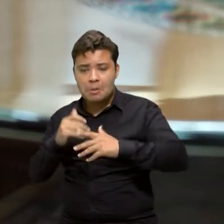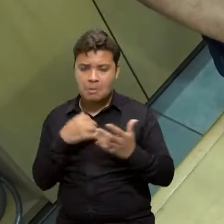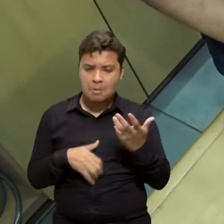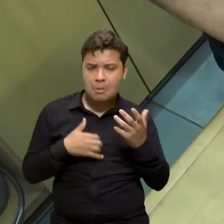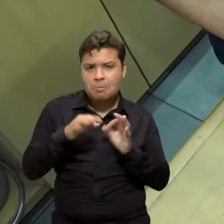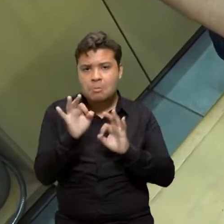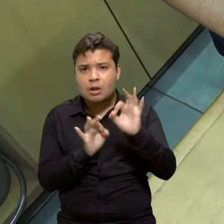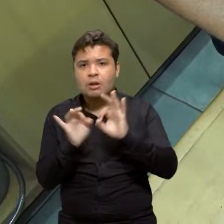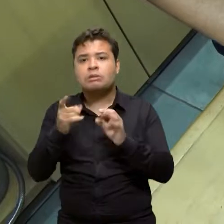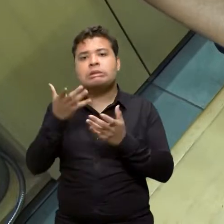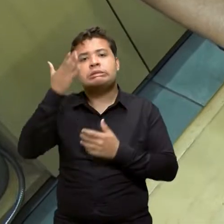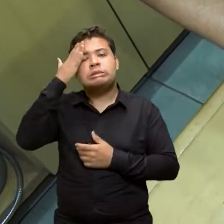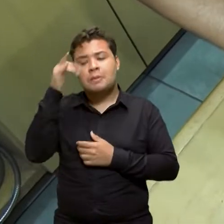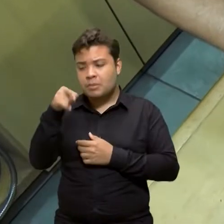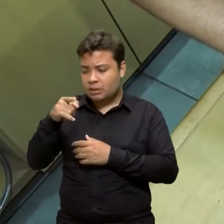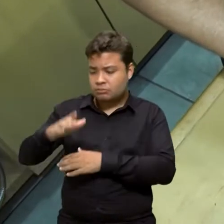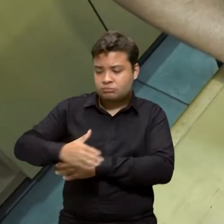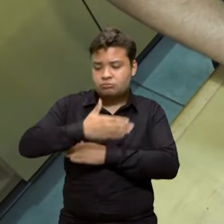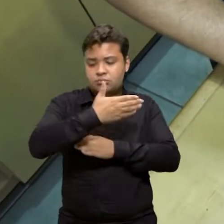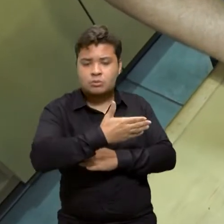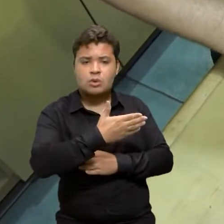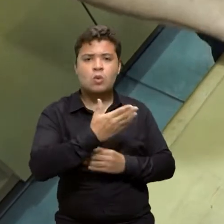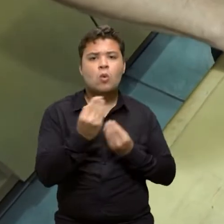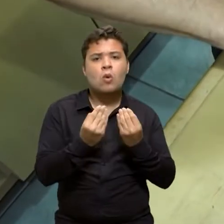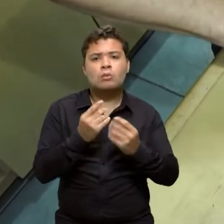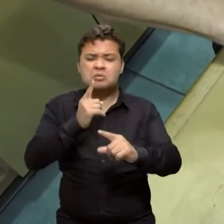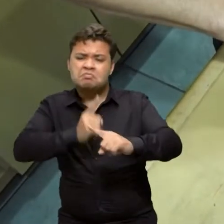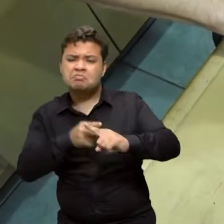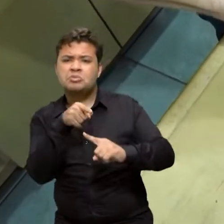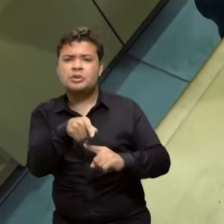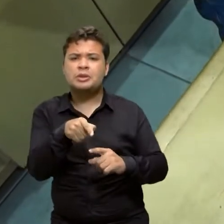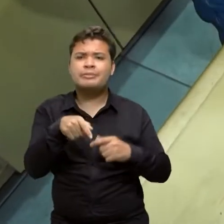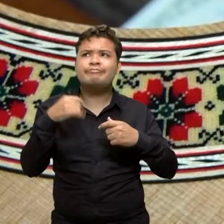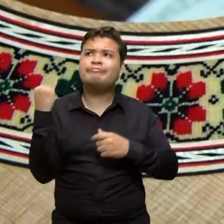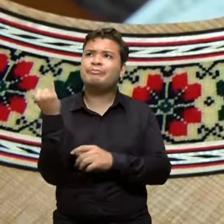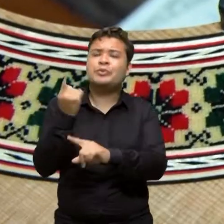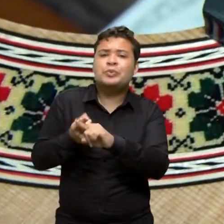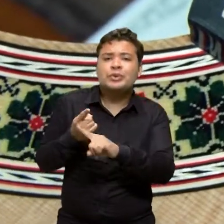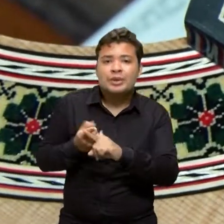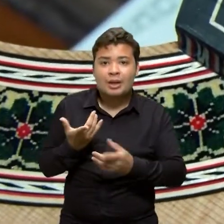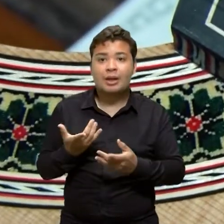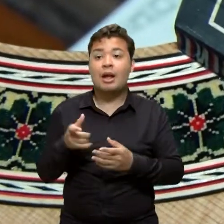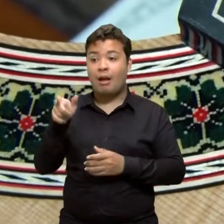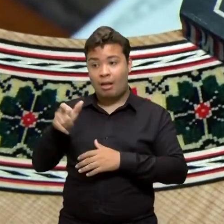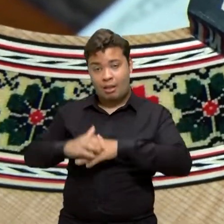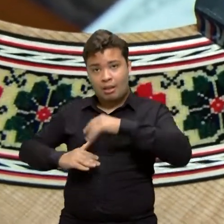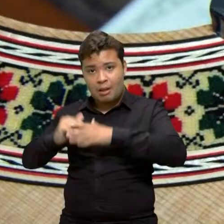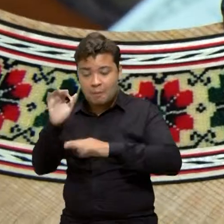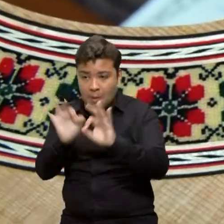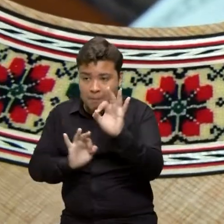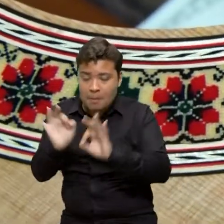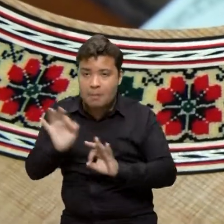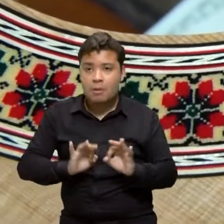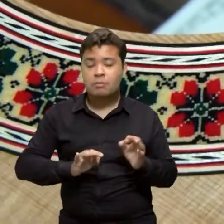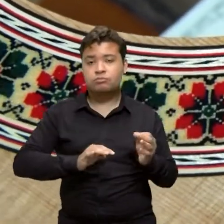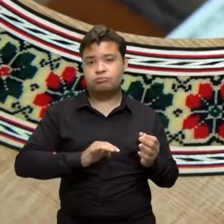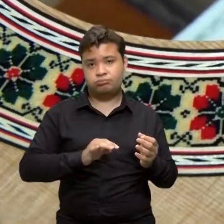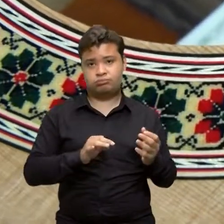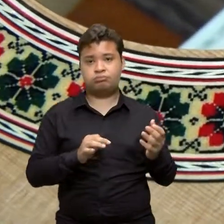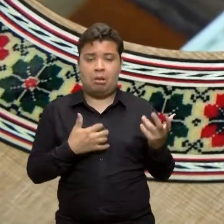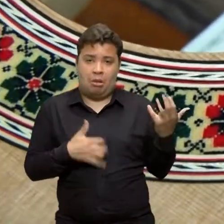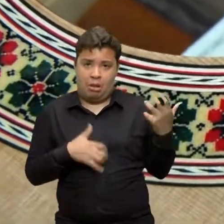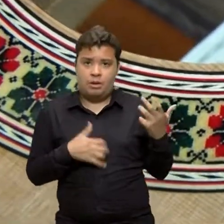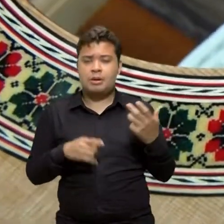peça, como ela funciona no instrumento, e por isso o instrumento do luthier é um pouco mais caro e também, claro,